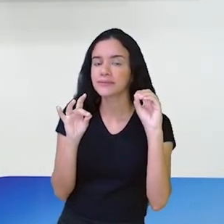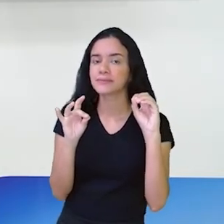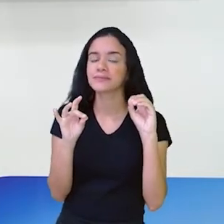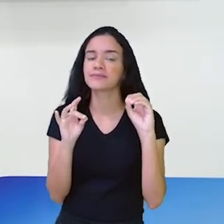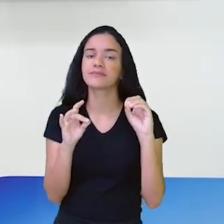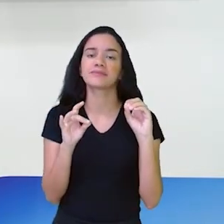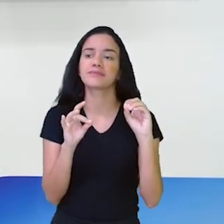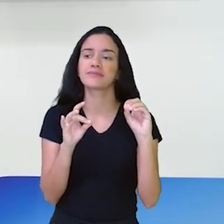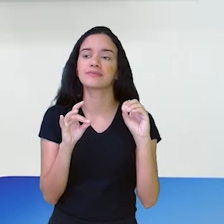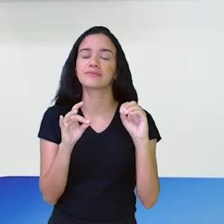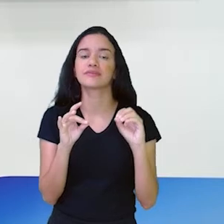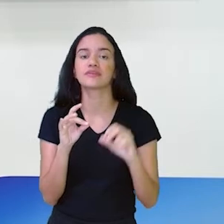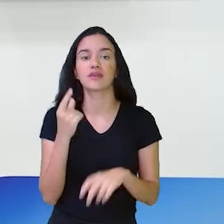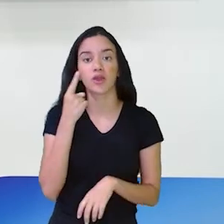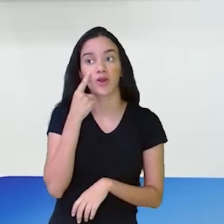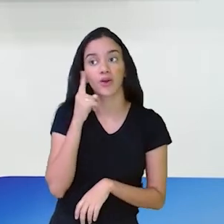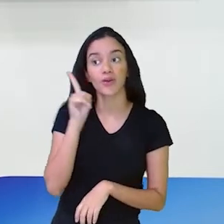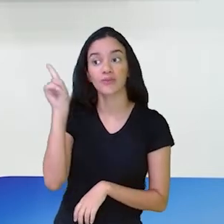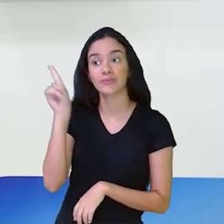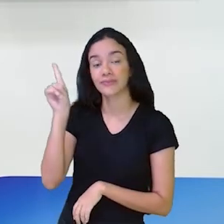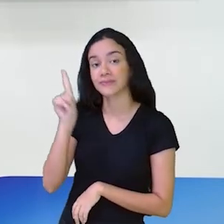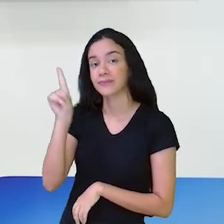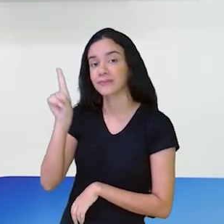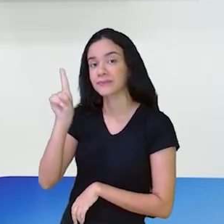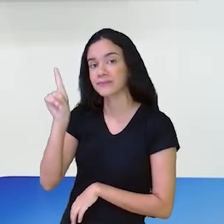Vou tirar a tampa aqui.